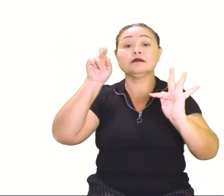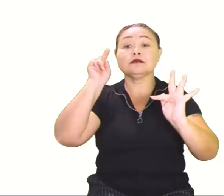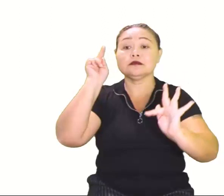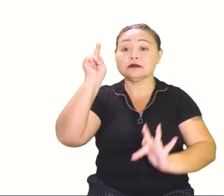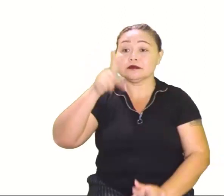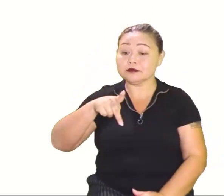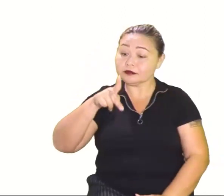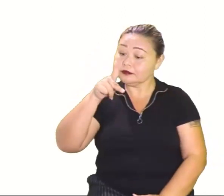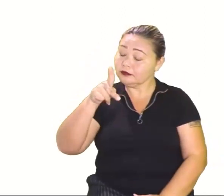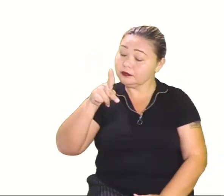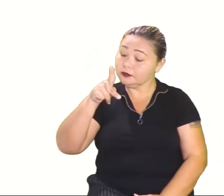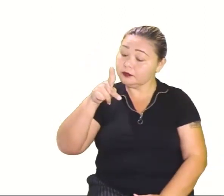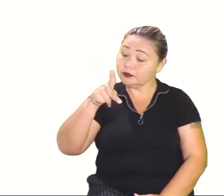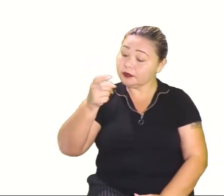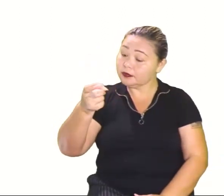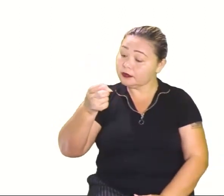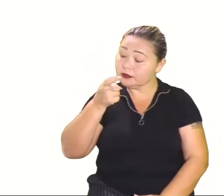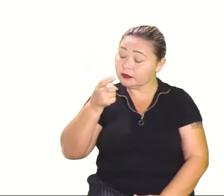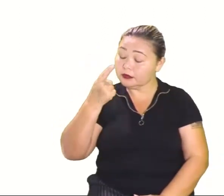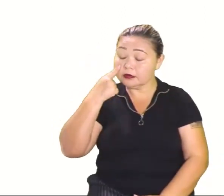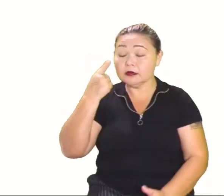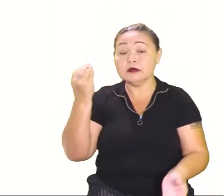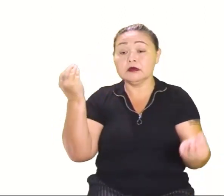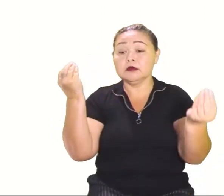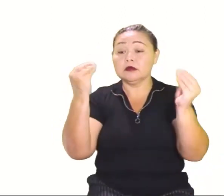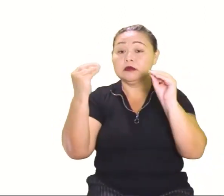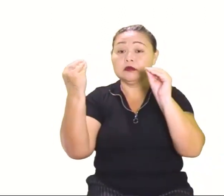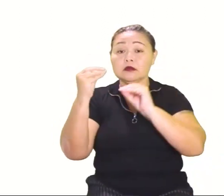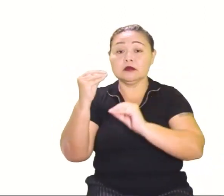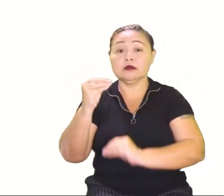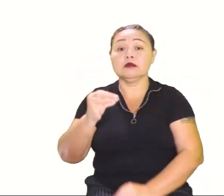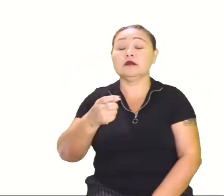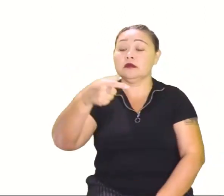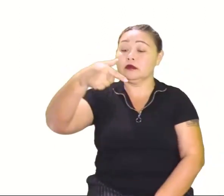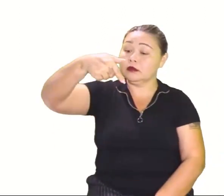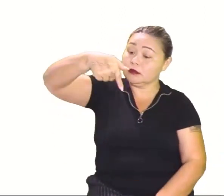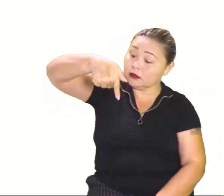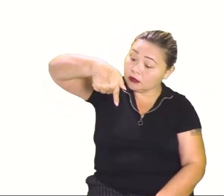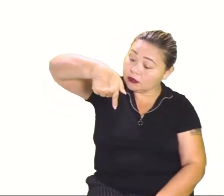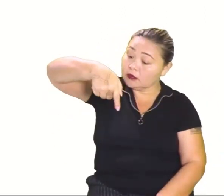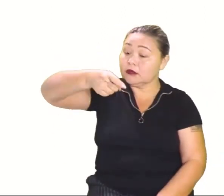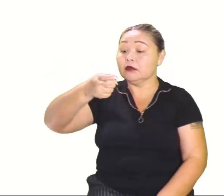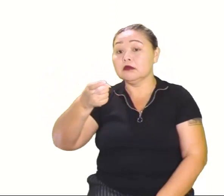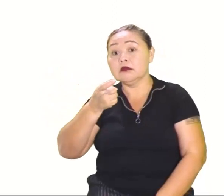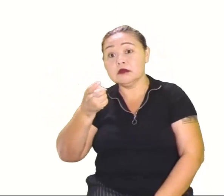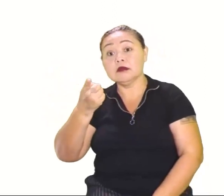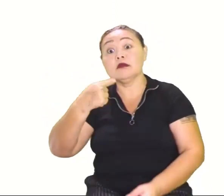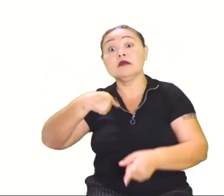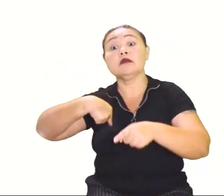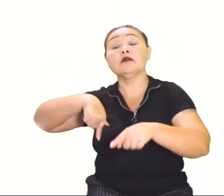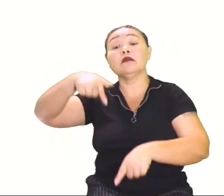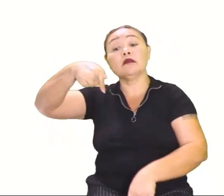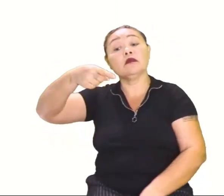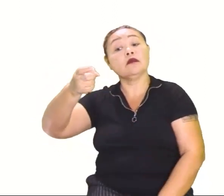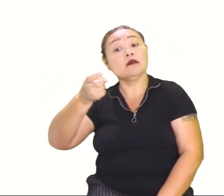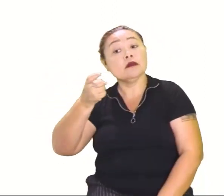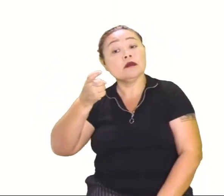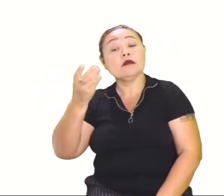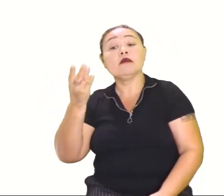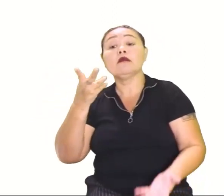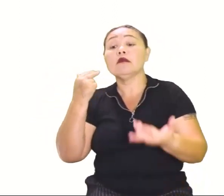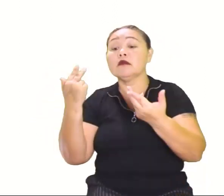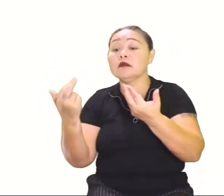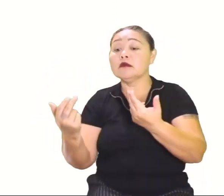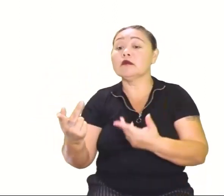x. Esboce o gráfico da função q de x, tal que q de x